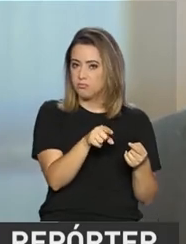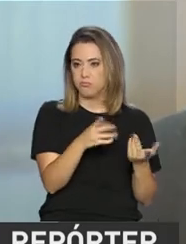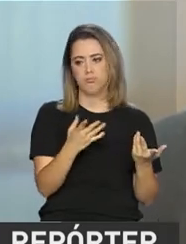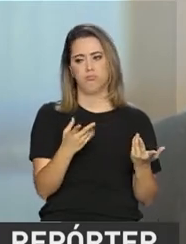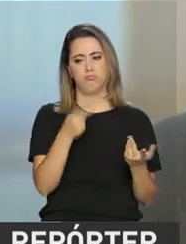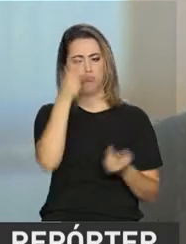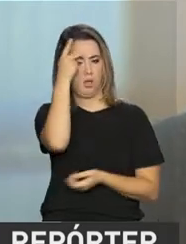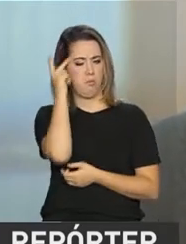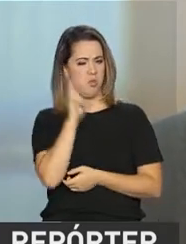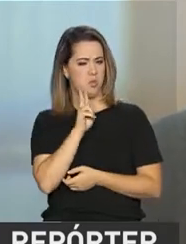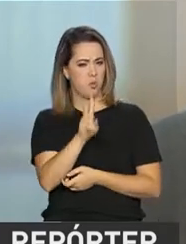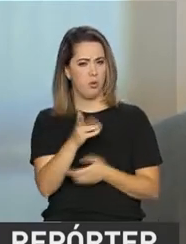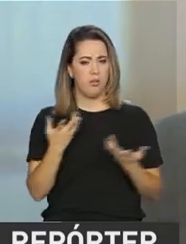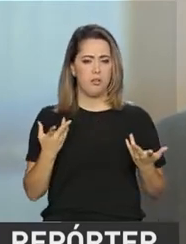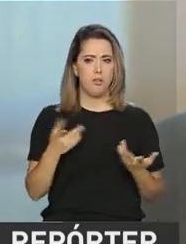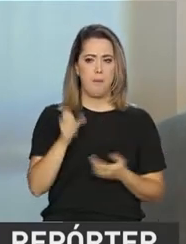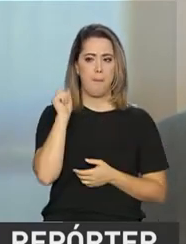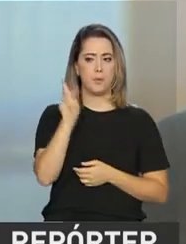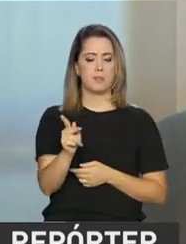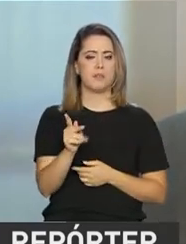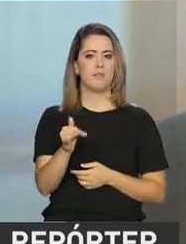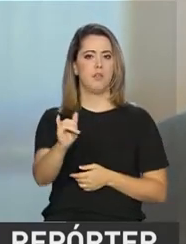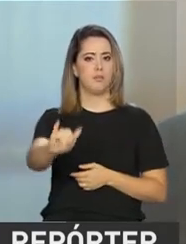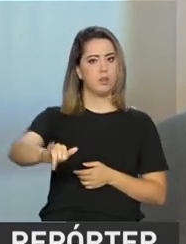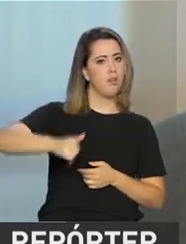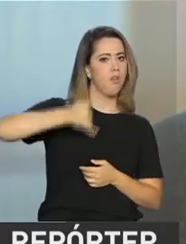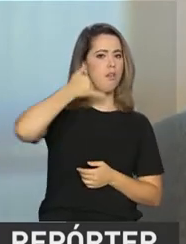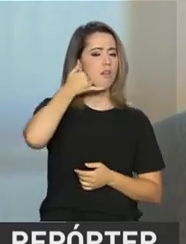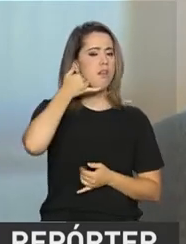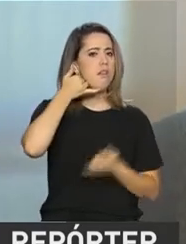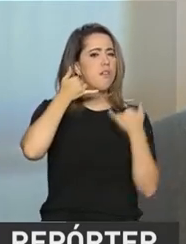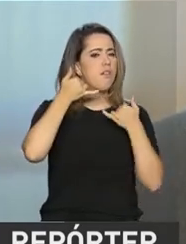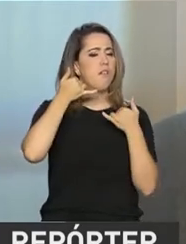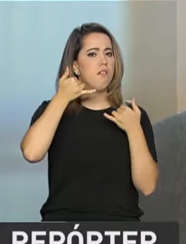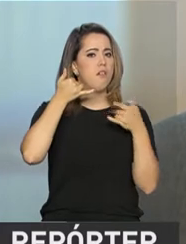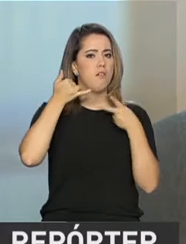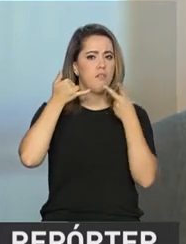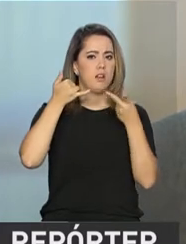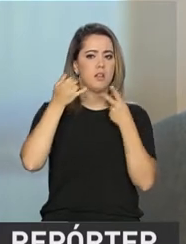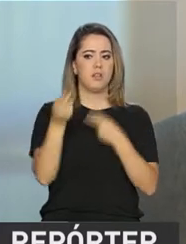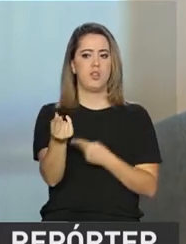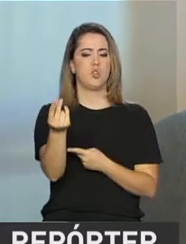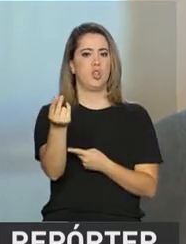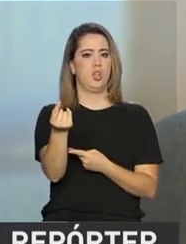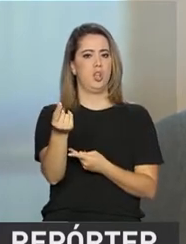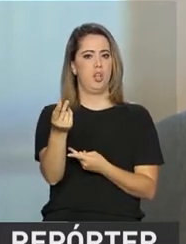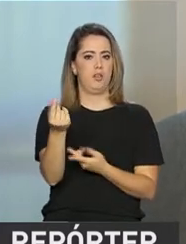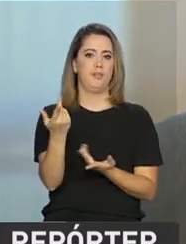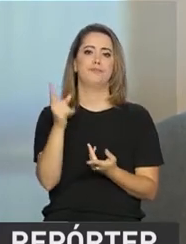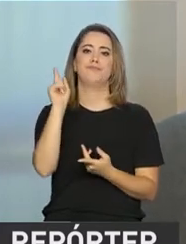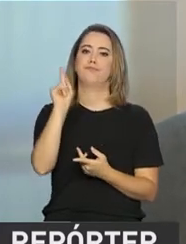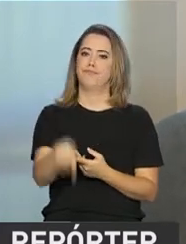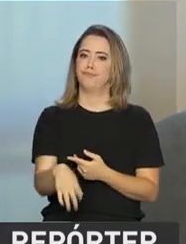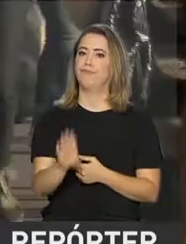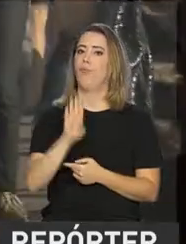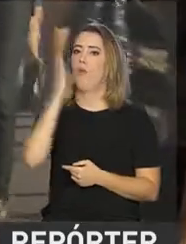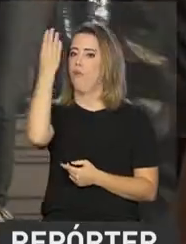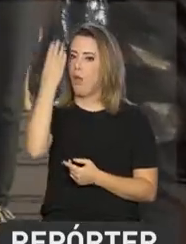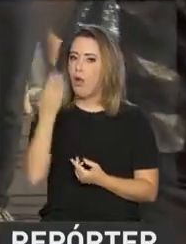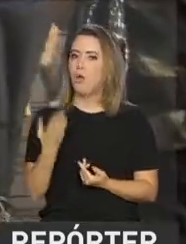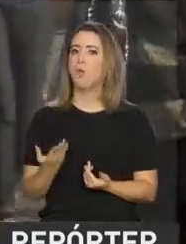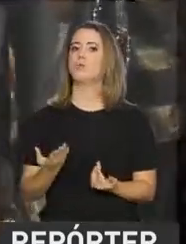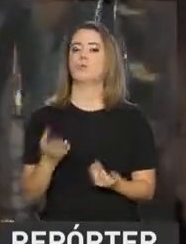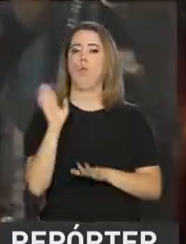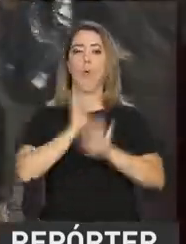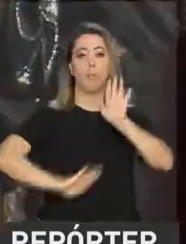aposentado pensionista receber uma ligação dessa saiba de antemão que é golpe outra